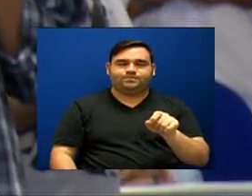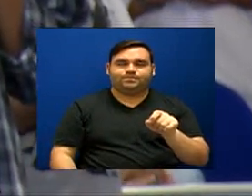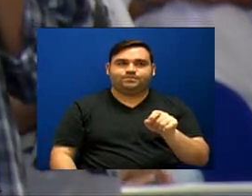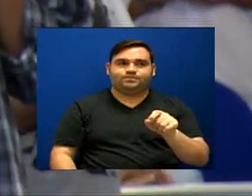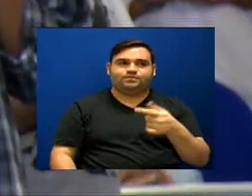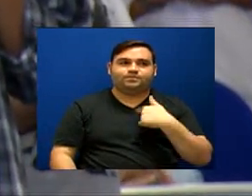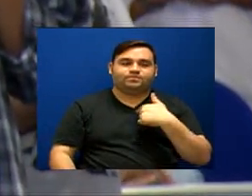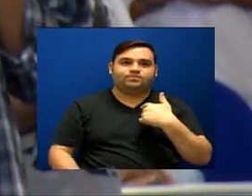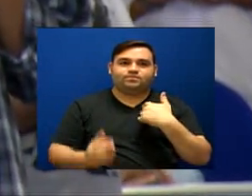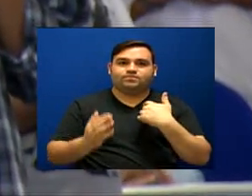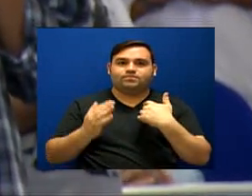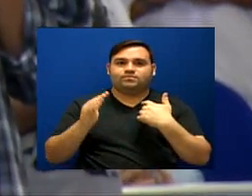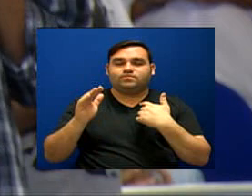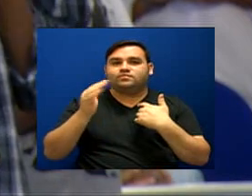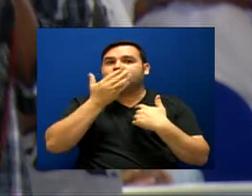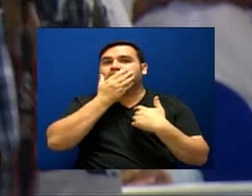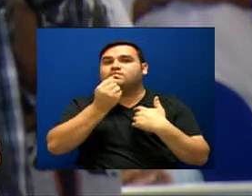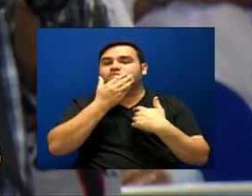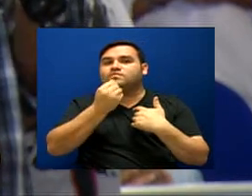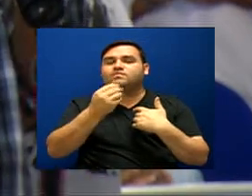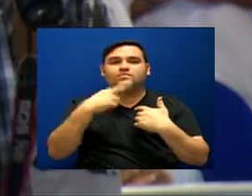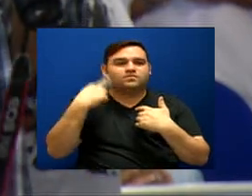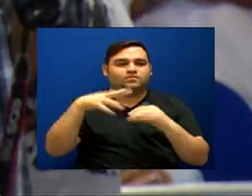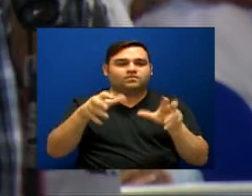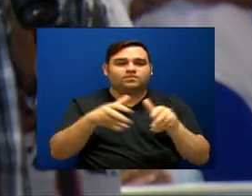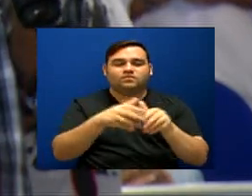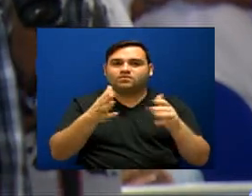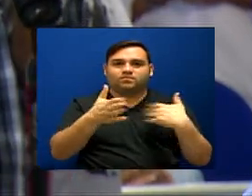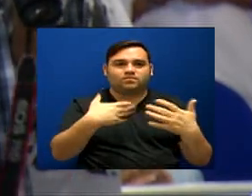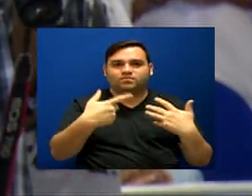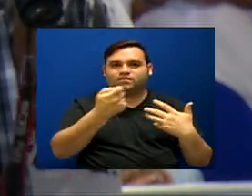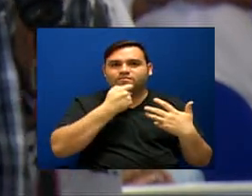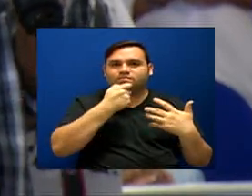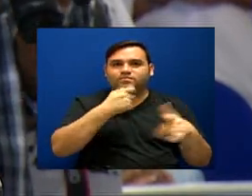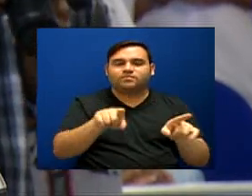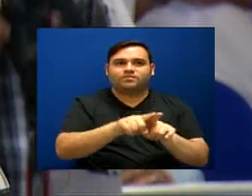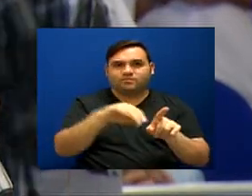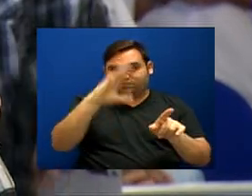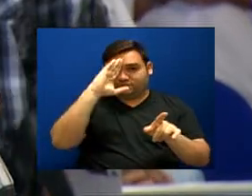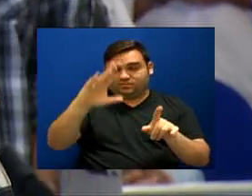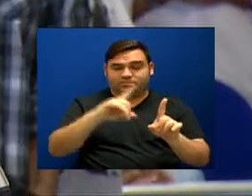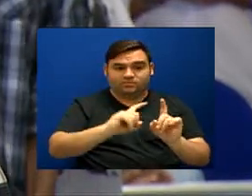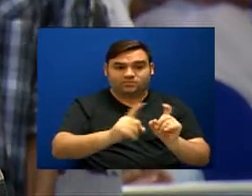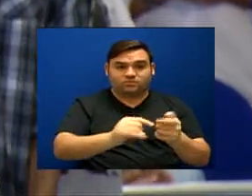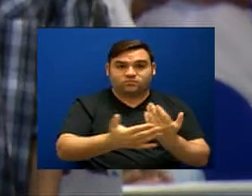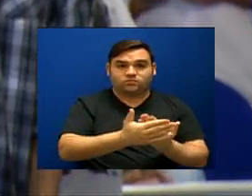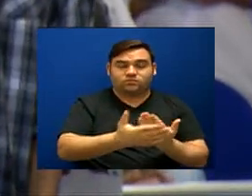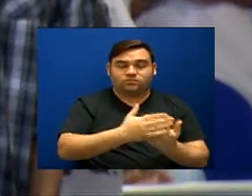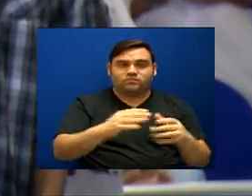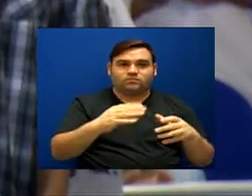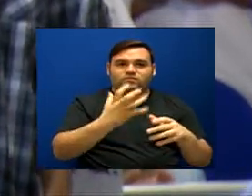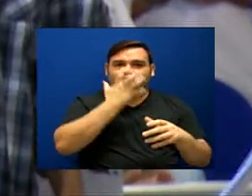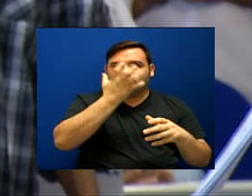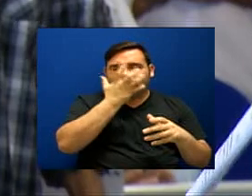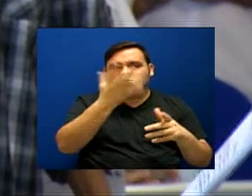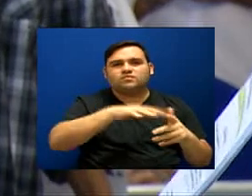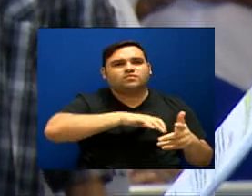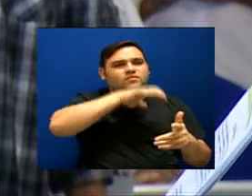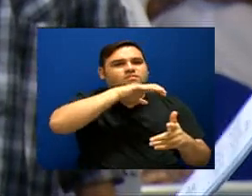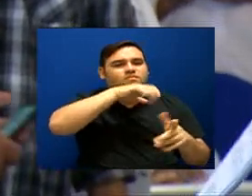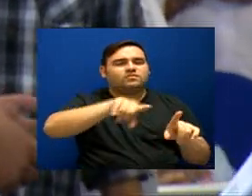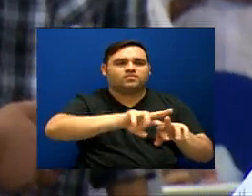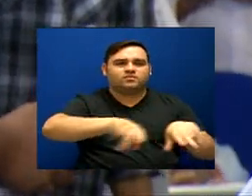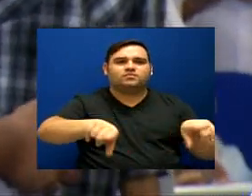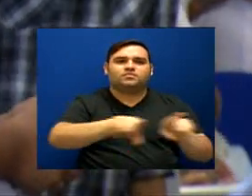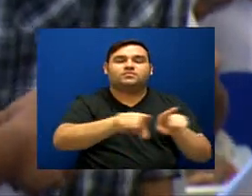não conversei ainda com os senhores vereadores e vereadoras, principalmente da Comissão de Meio Ambiente e Direitos dos Animais, da qual